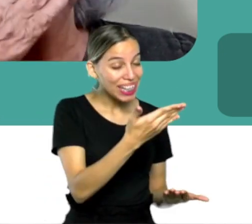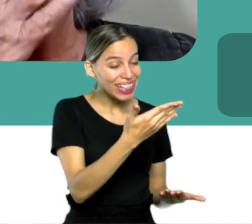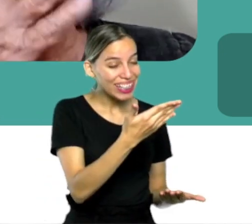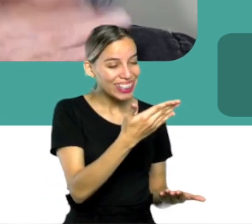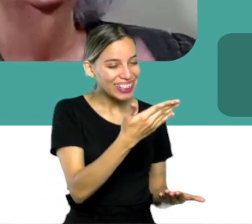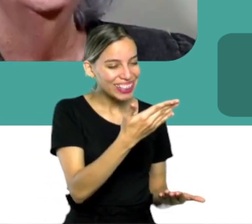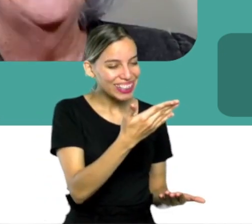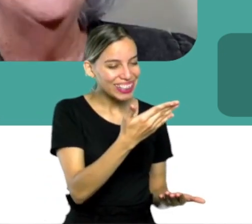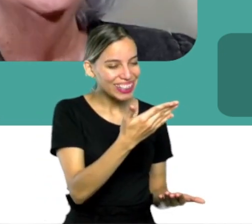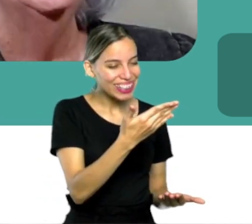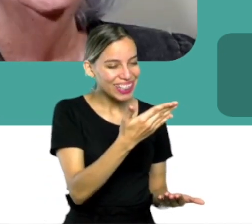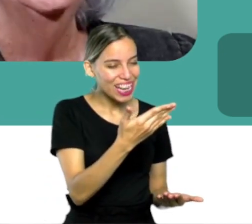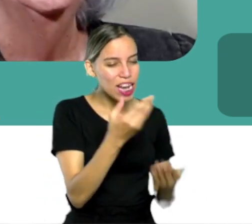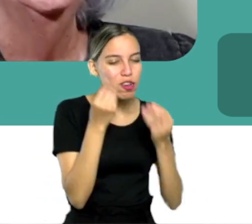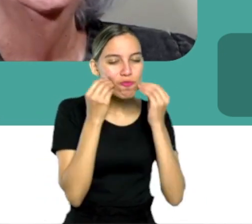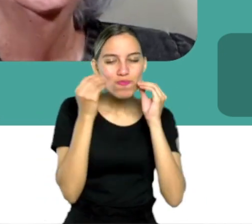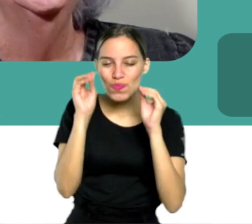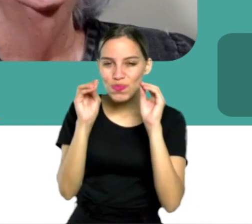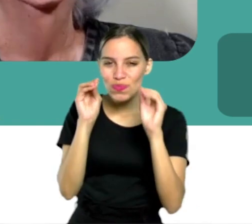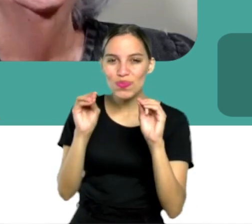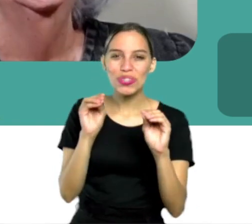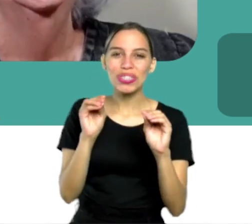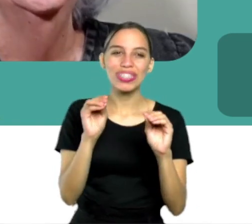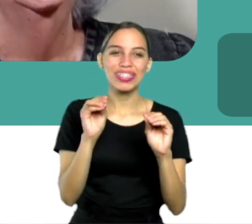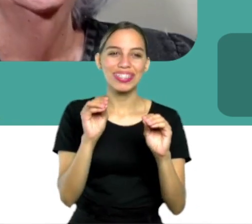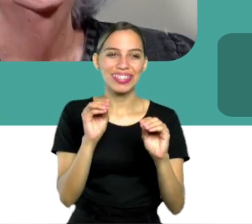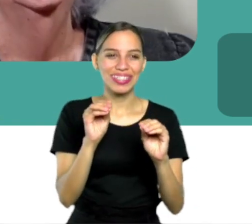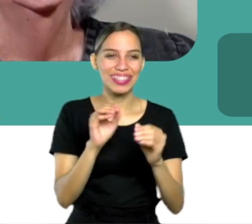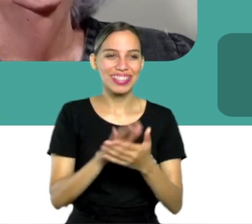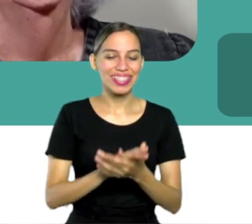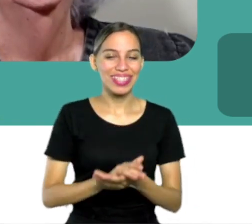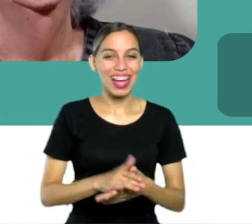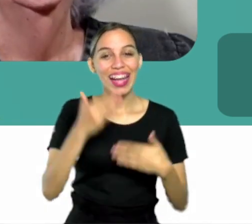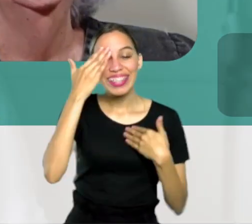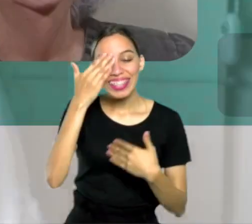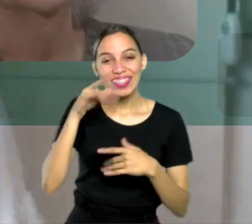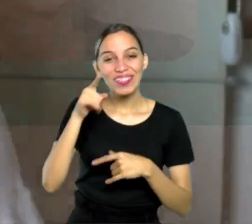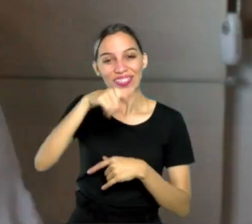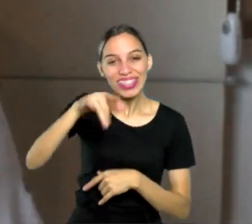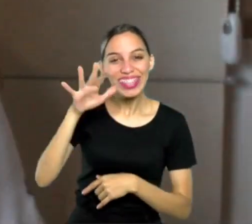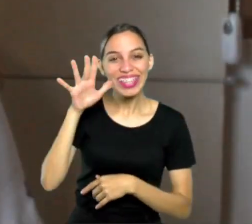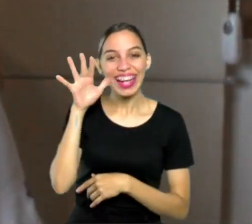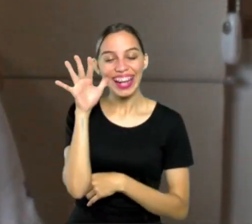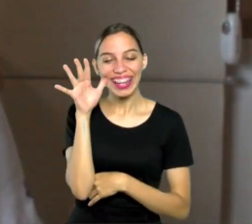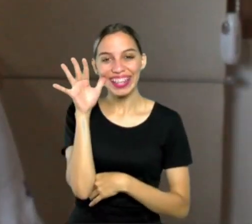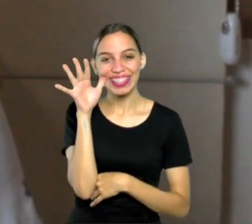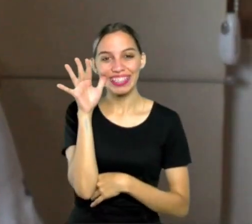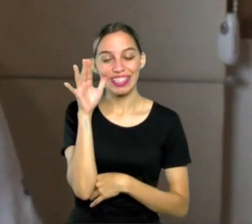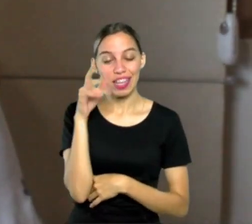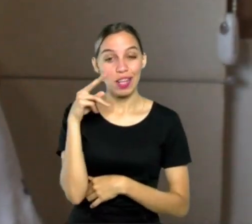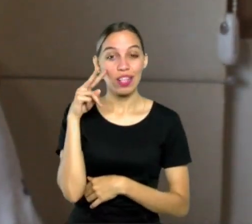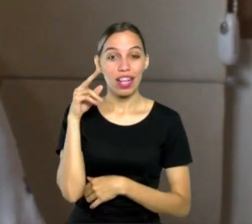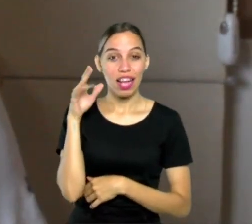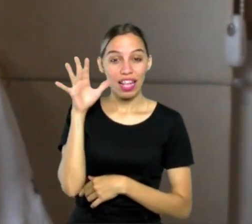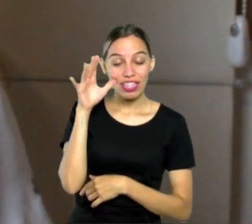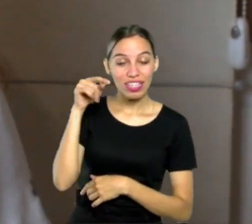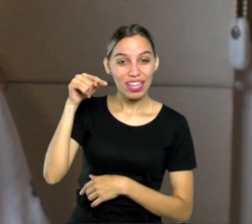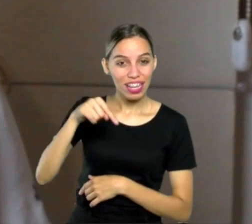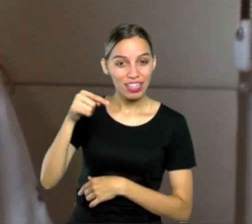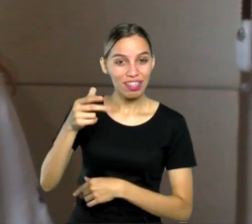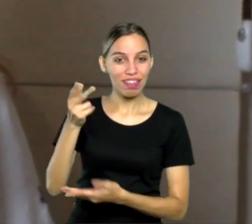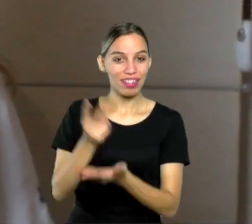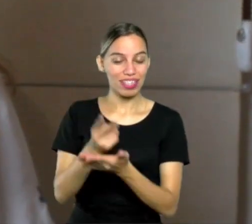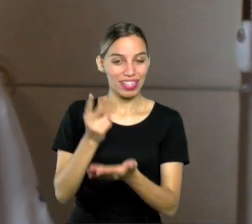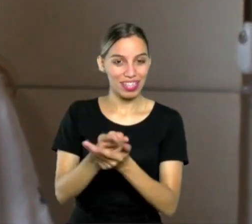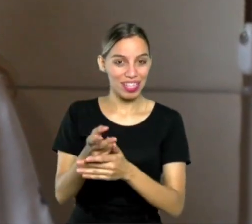beijo. Obrigada. Beijo. Grata a vocês que nos assistiram aqui, que está nos vendo pelo canal do YouTube do Sempre um Papo.